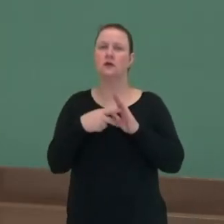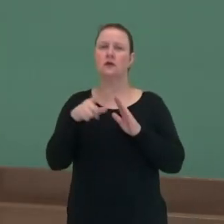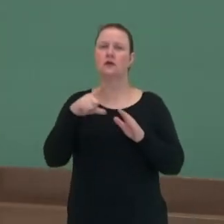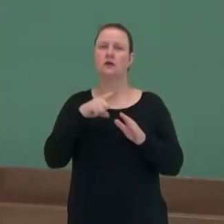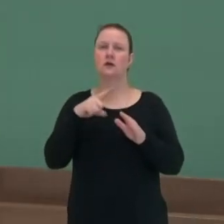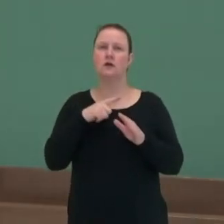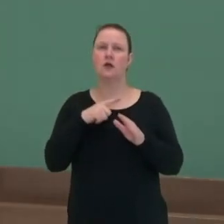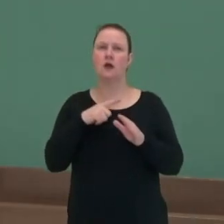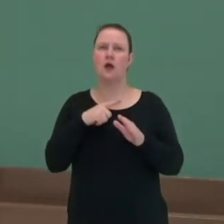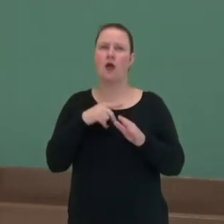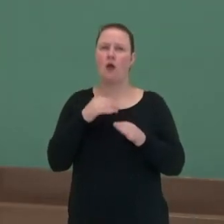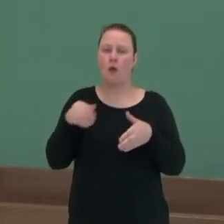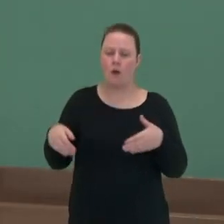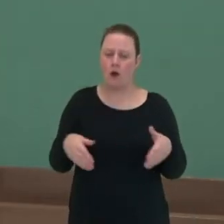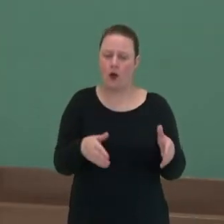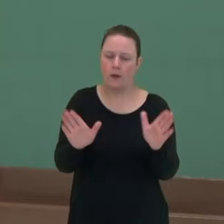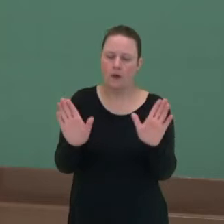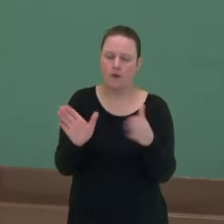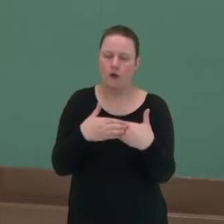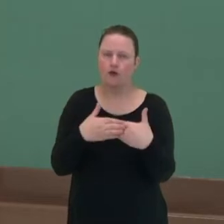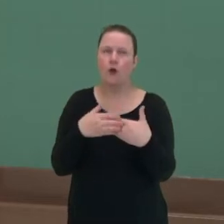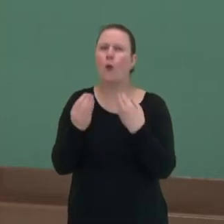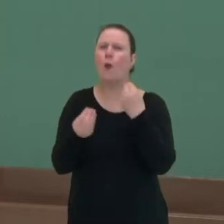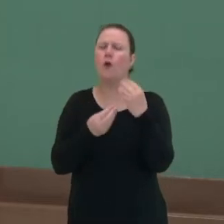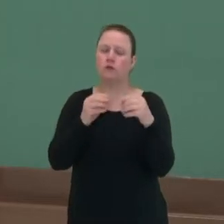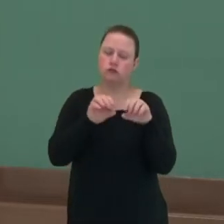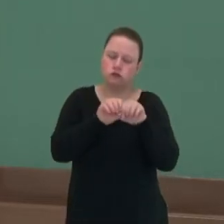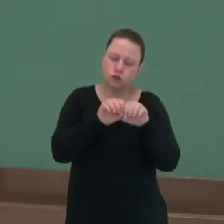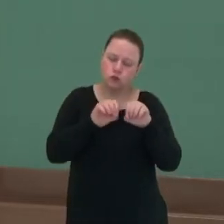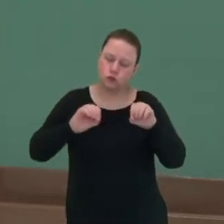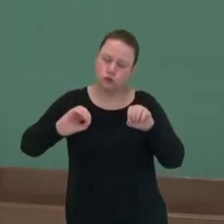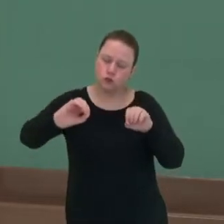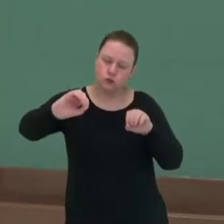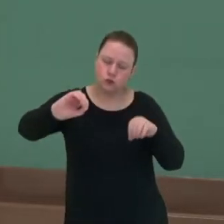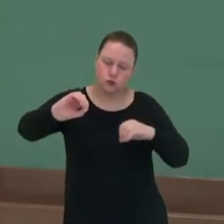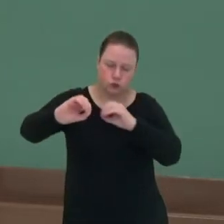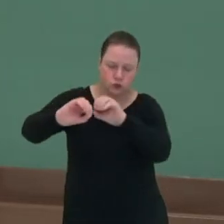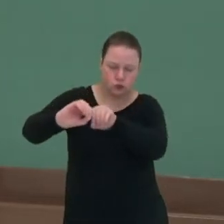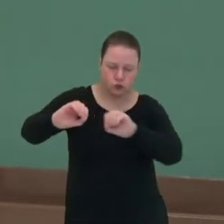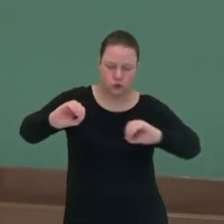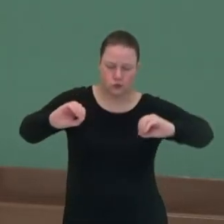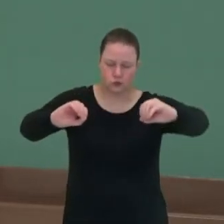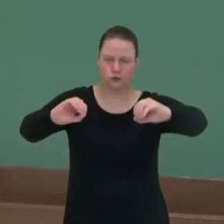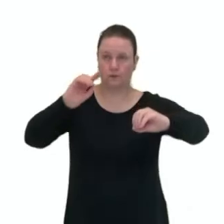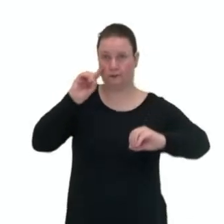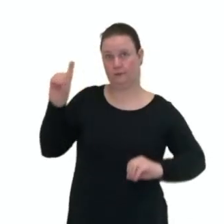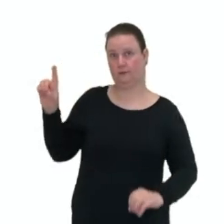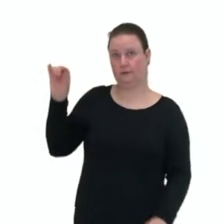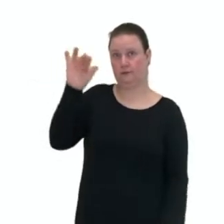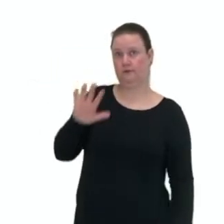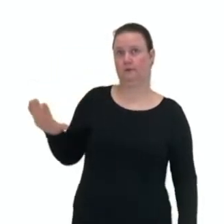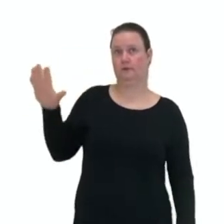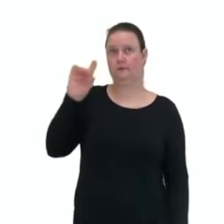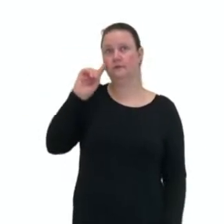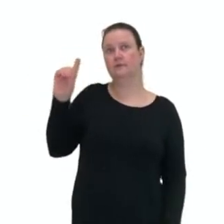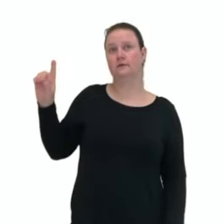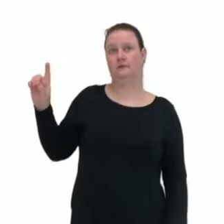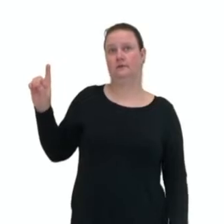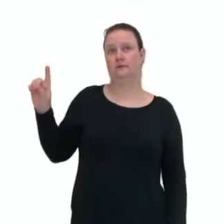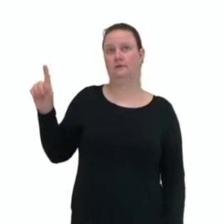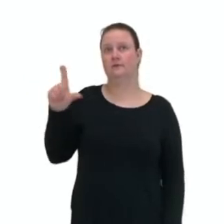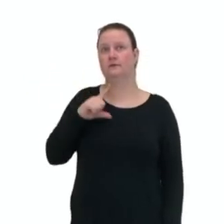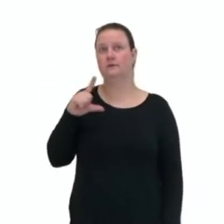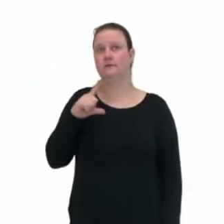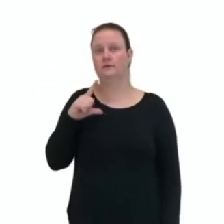caminho fechado, pelo qual uma corrente elétrica vai percorrer. Repara bem nessa imagem. Perceba